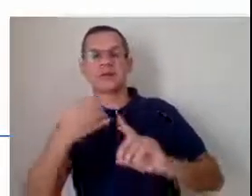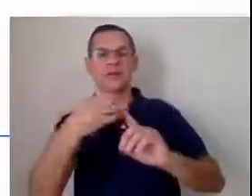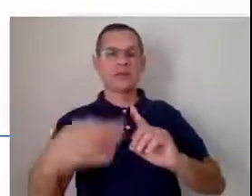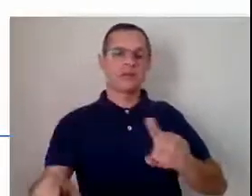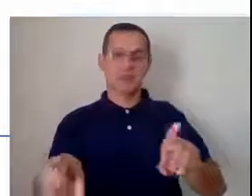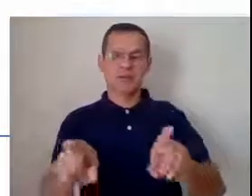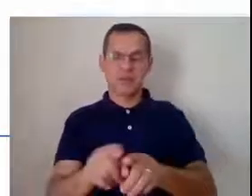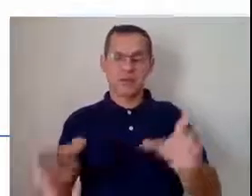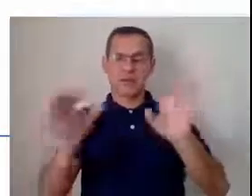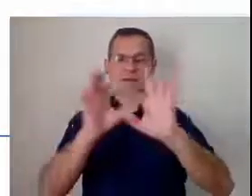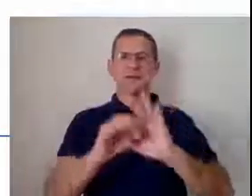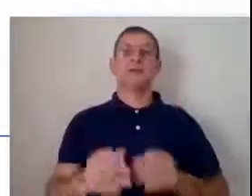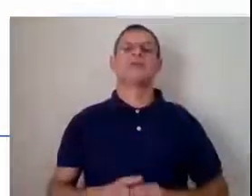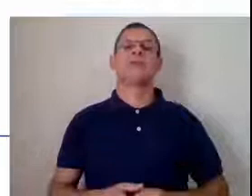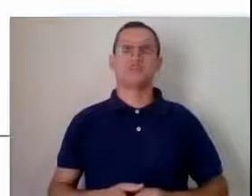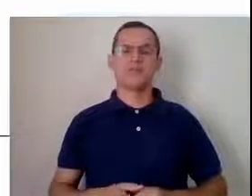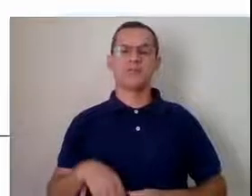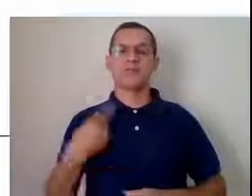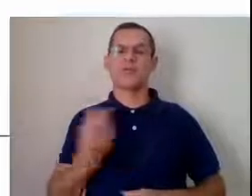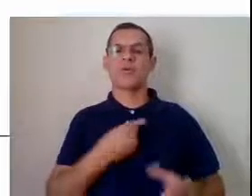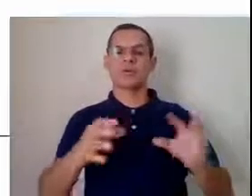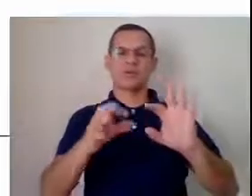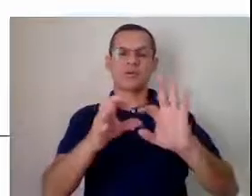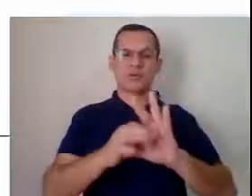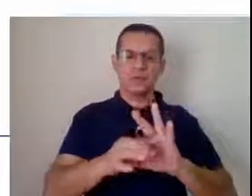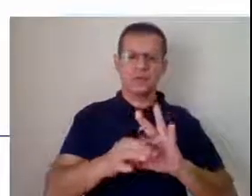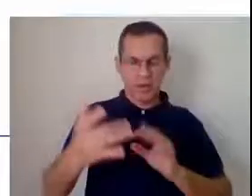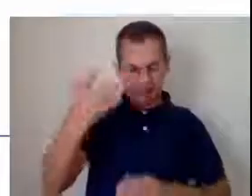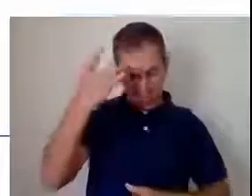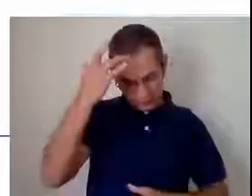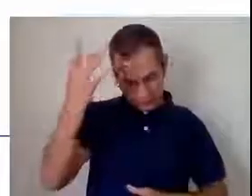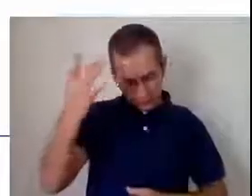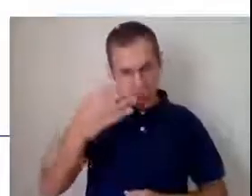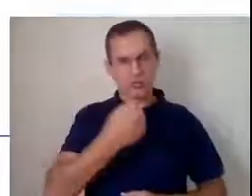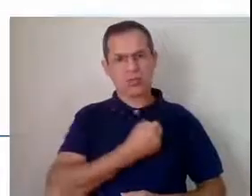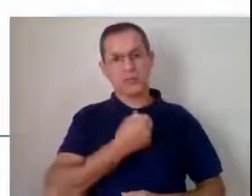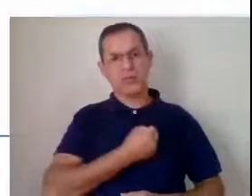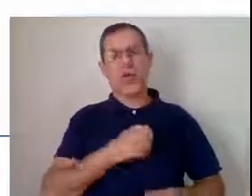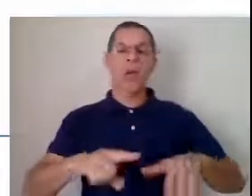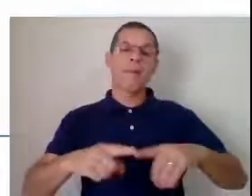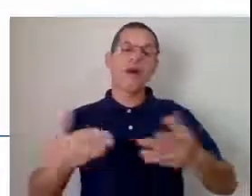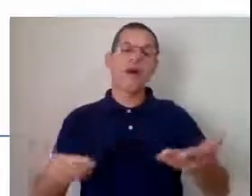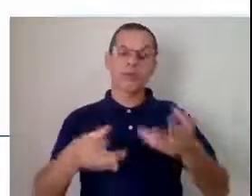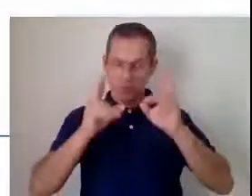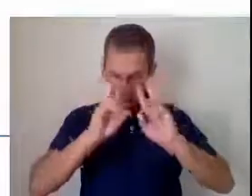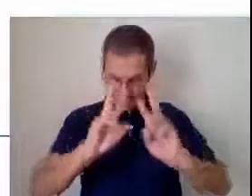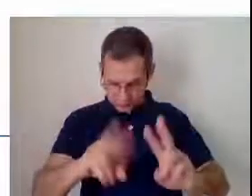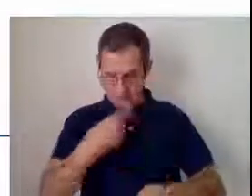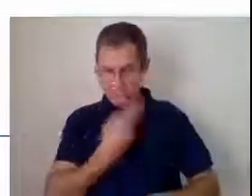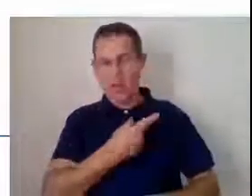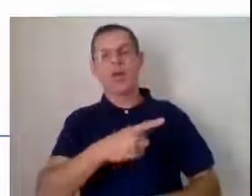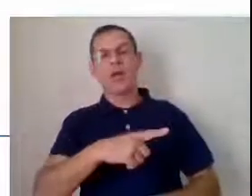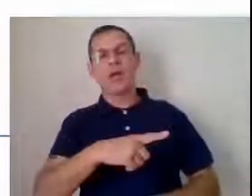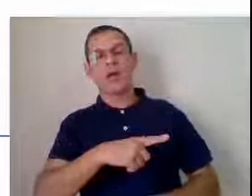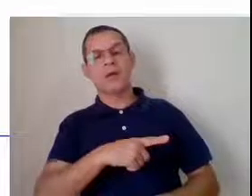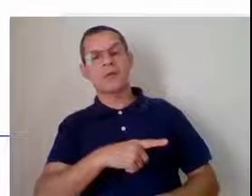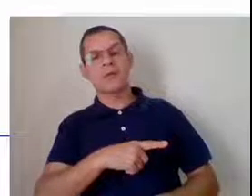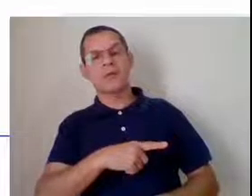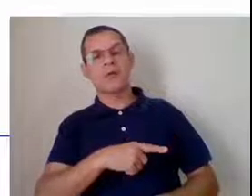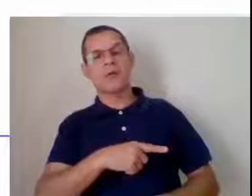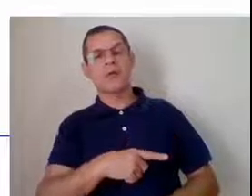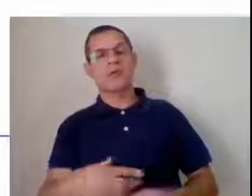podem ser relacionados. Aqui nós relacionamos fácil com números. E aqui, visualmente, nós também